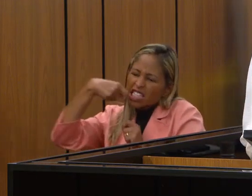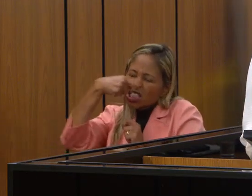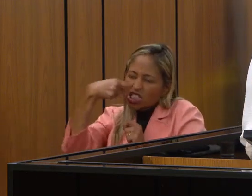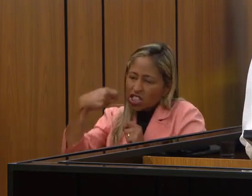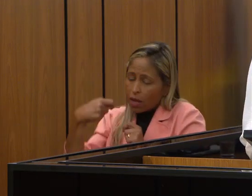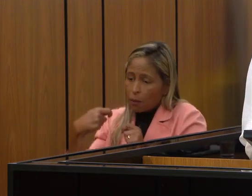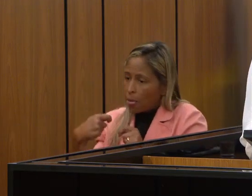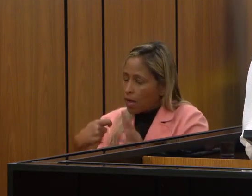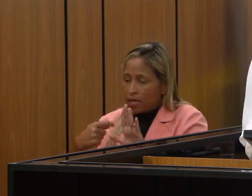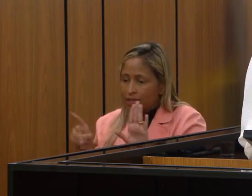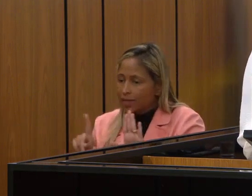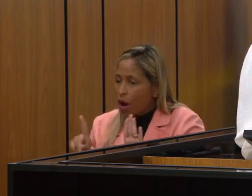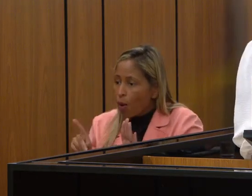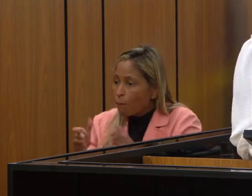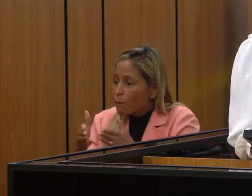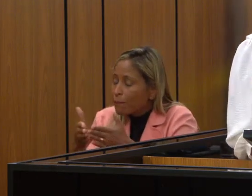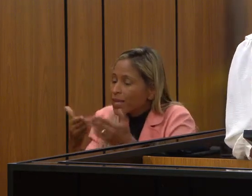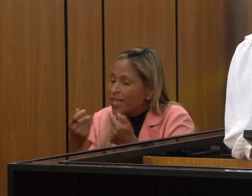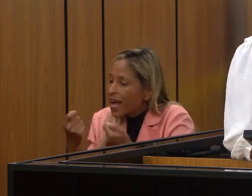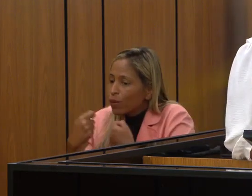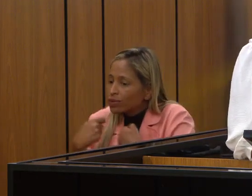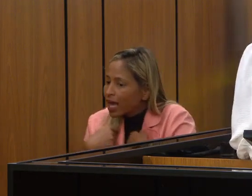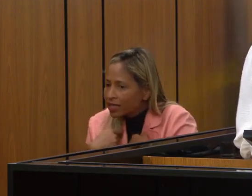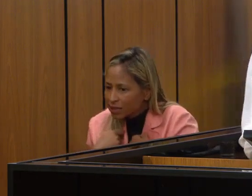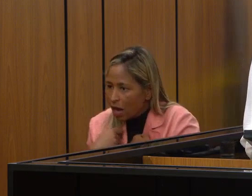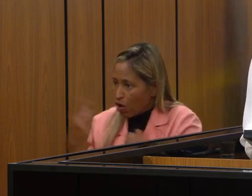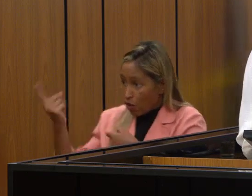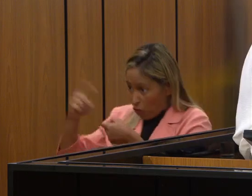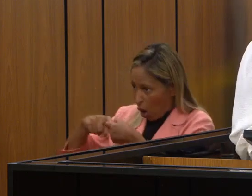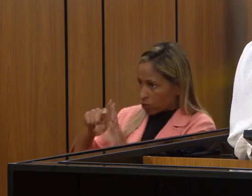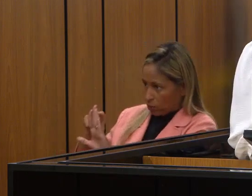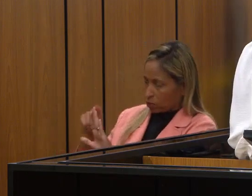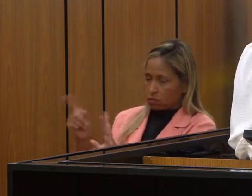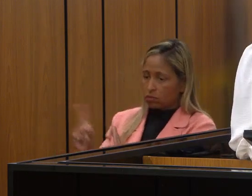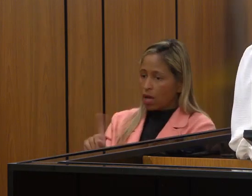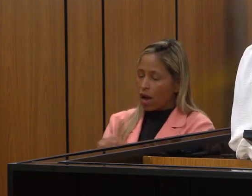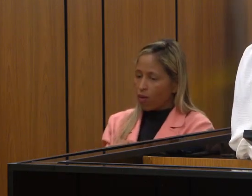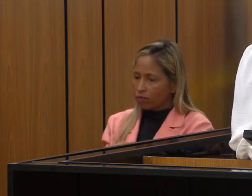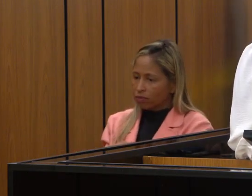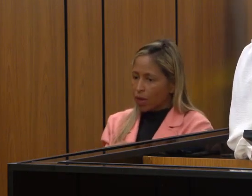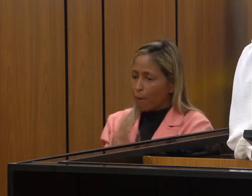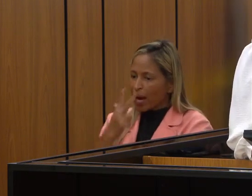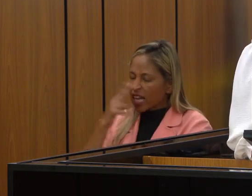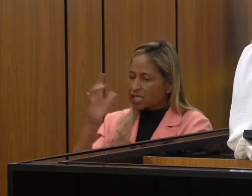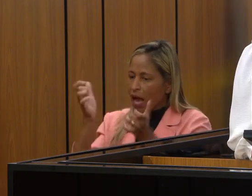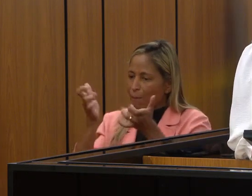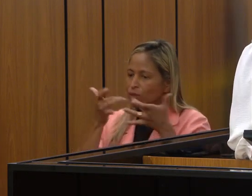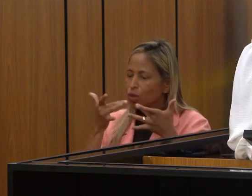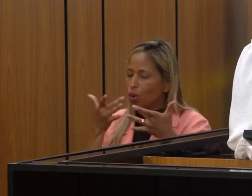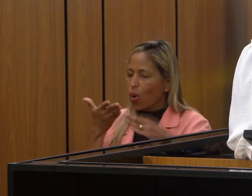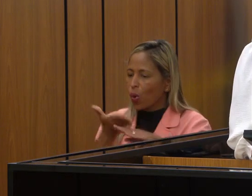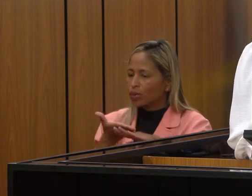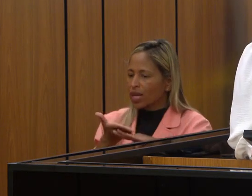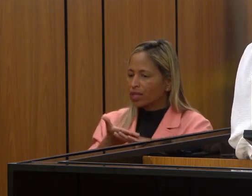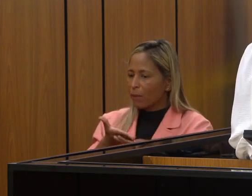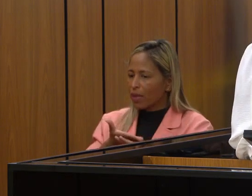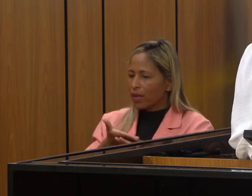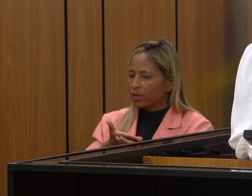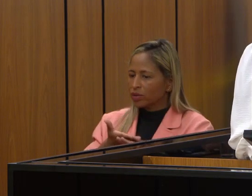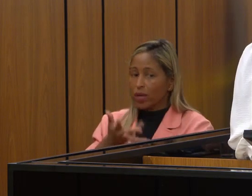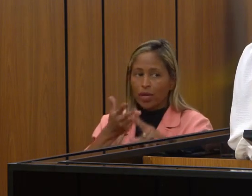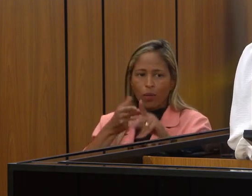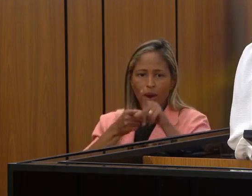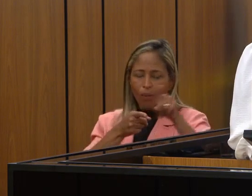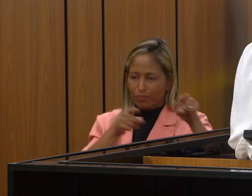não me deram nem uma chance de remarcar para poder voltar e fui abandonada no tratamento como todos